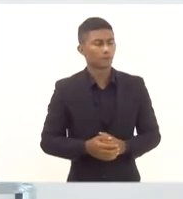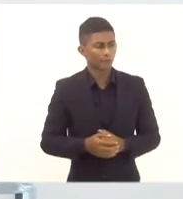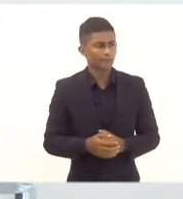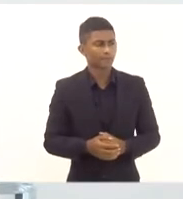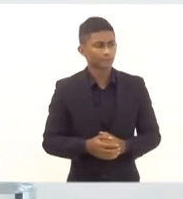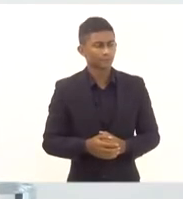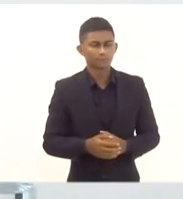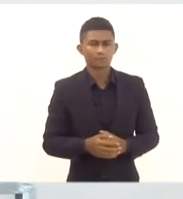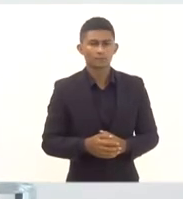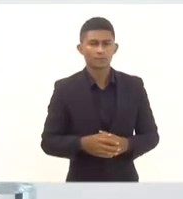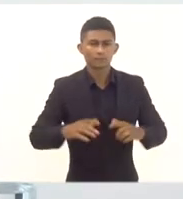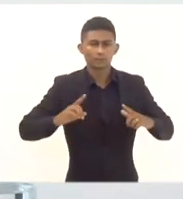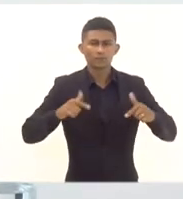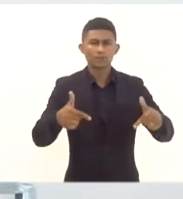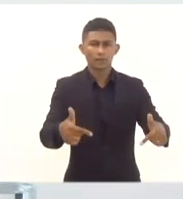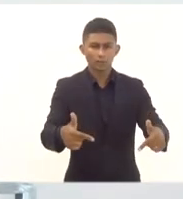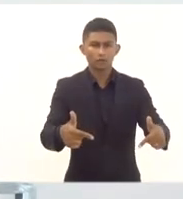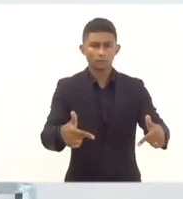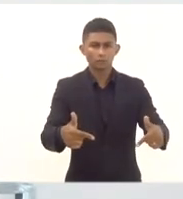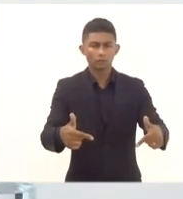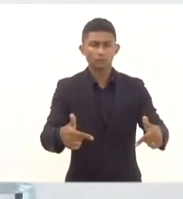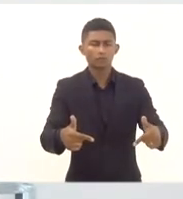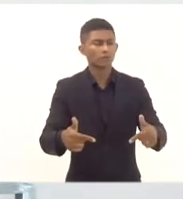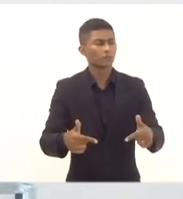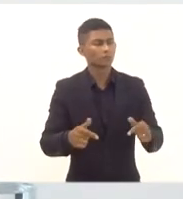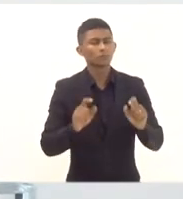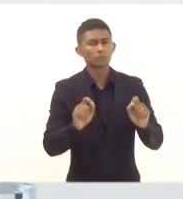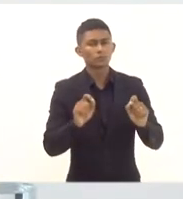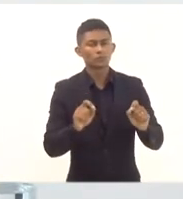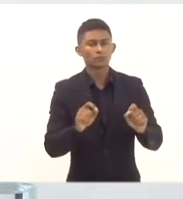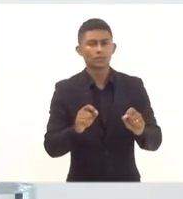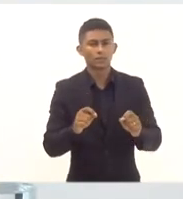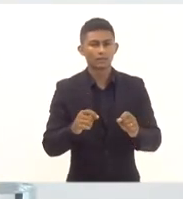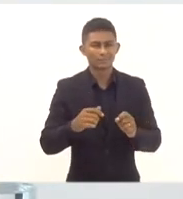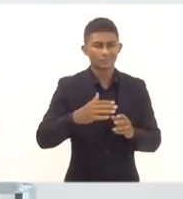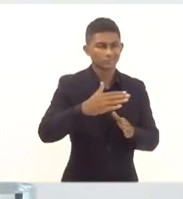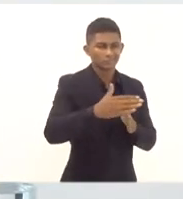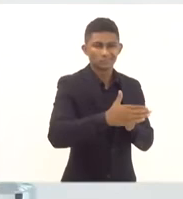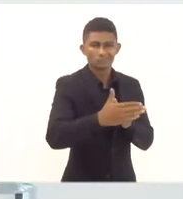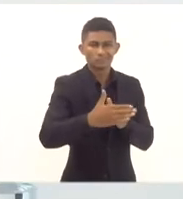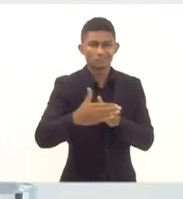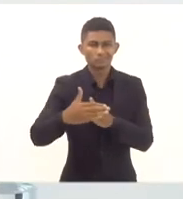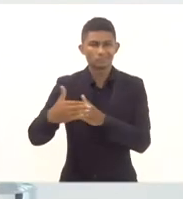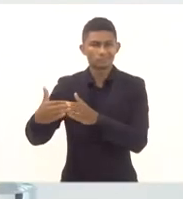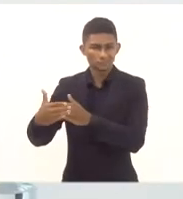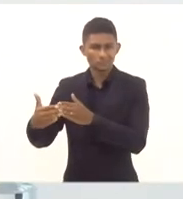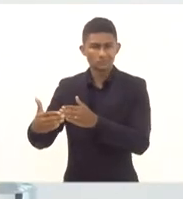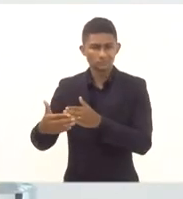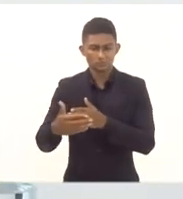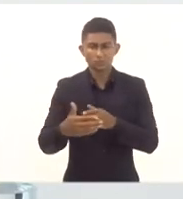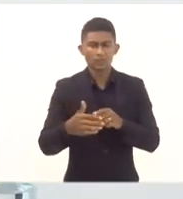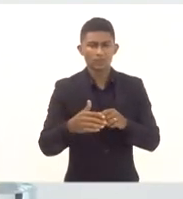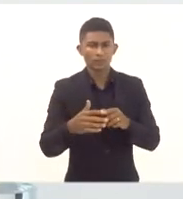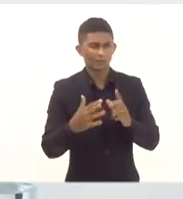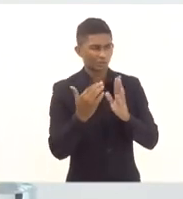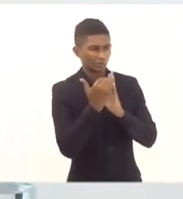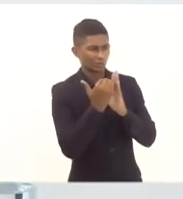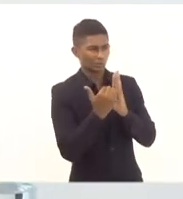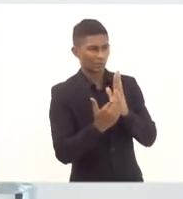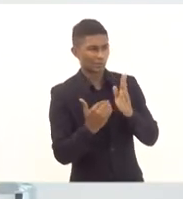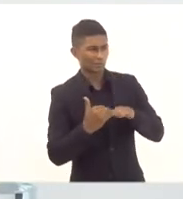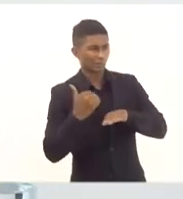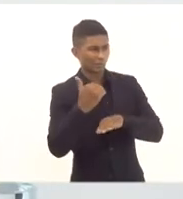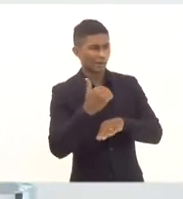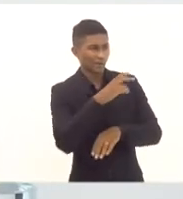de um dos gargalos e Abismo zcolo cados frente ao programa Super